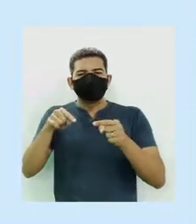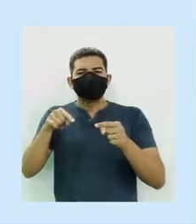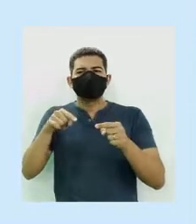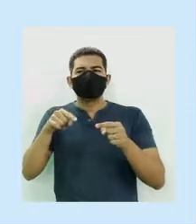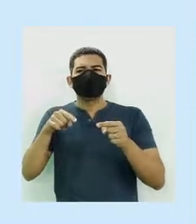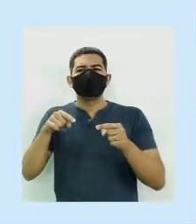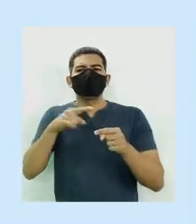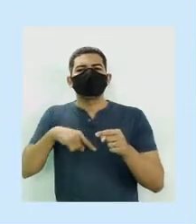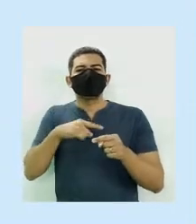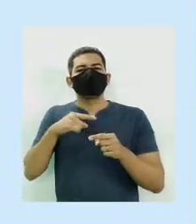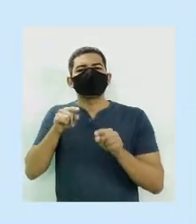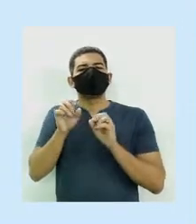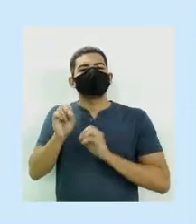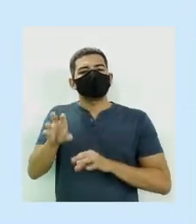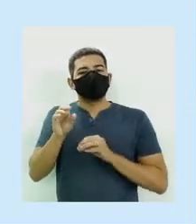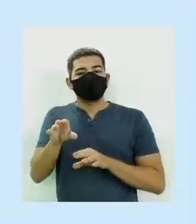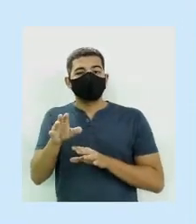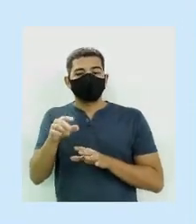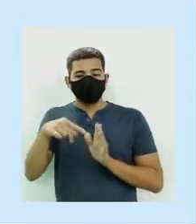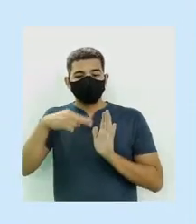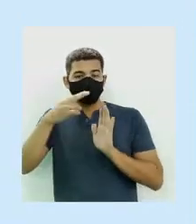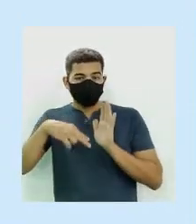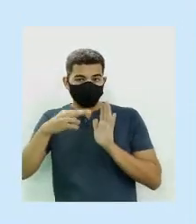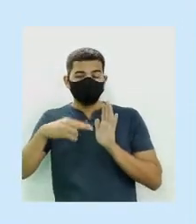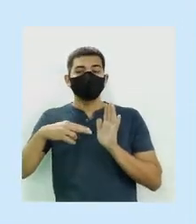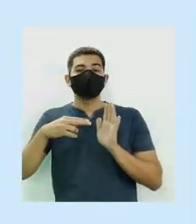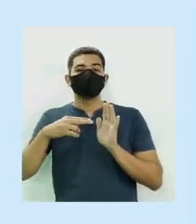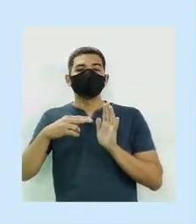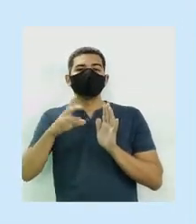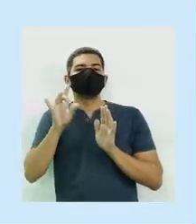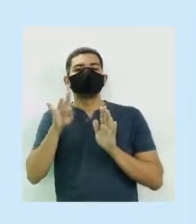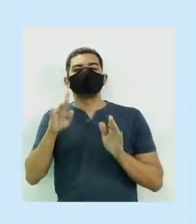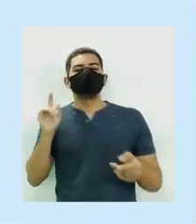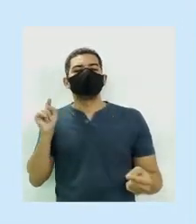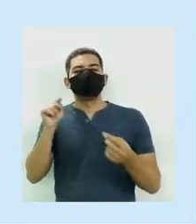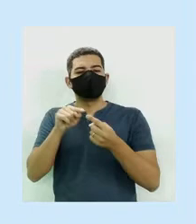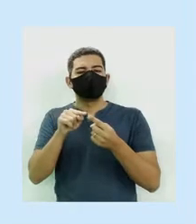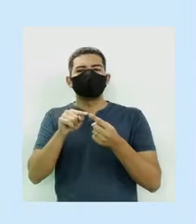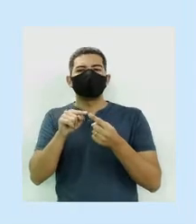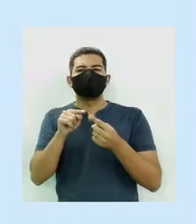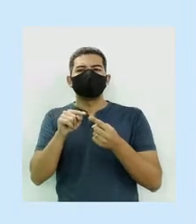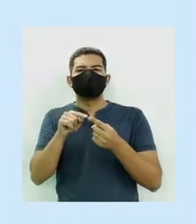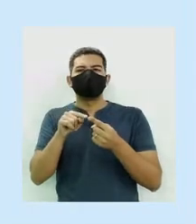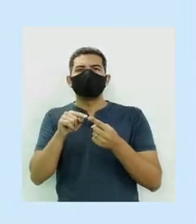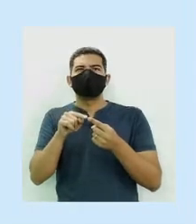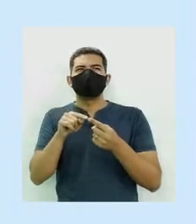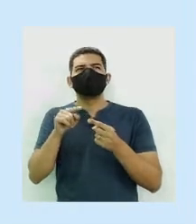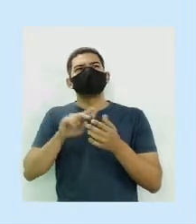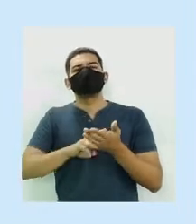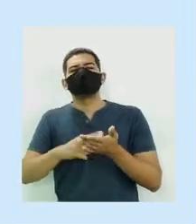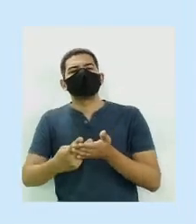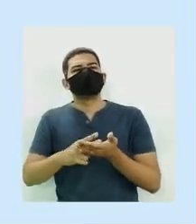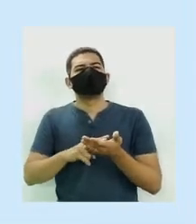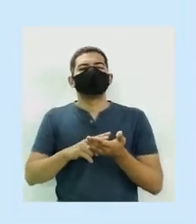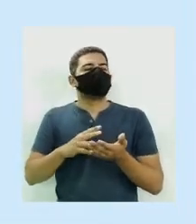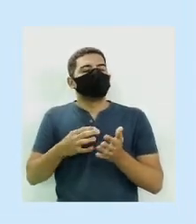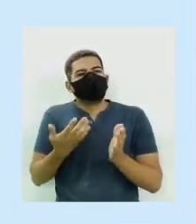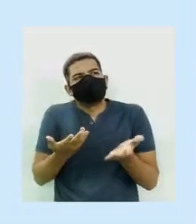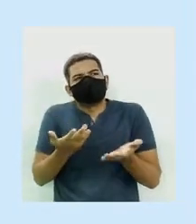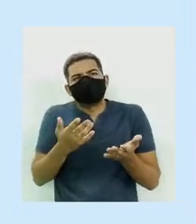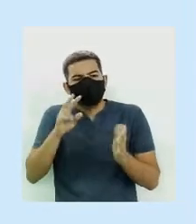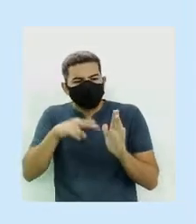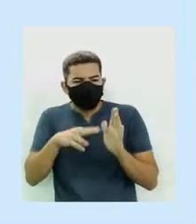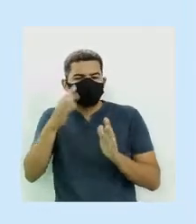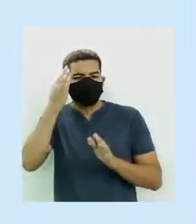É que as nossas aulas de leitura textual, ela não vai se limitar em apenas interpretar ao pé da letra o que